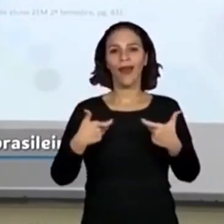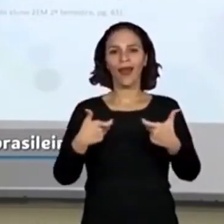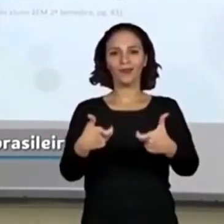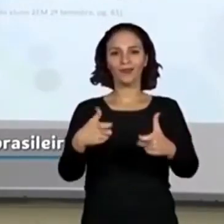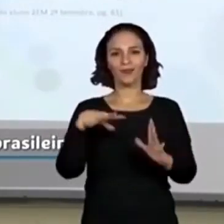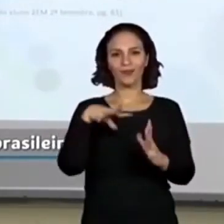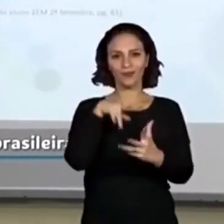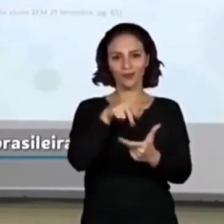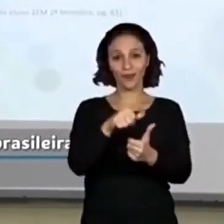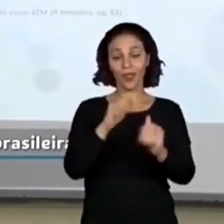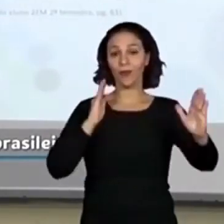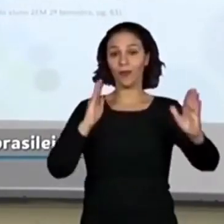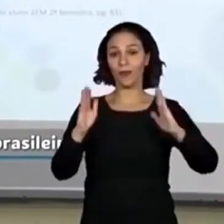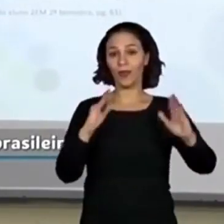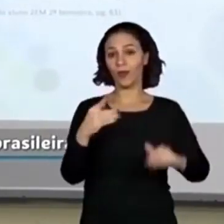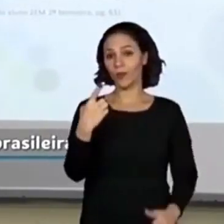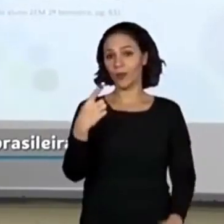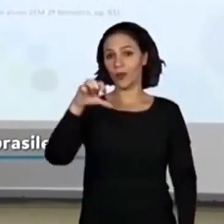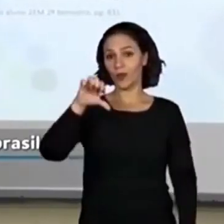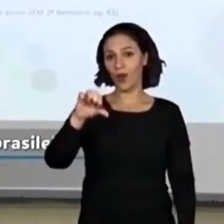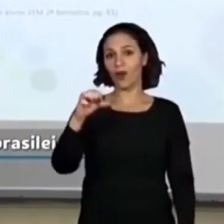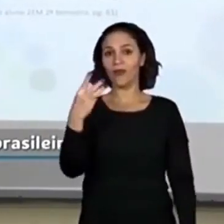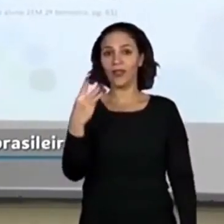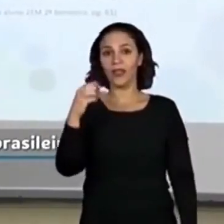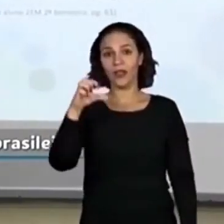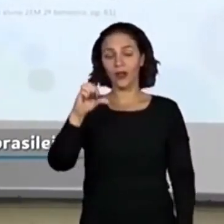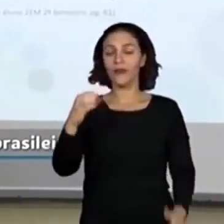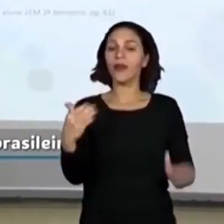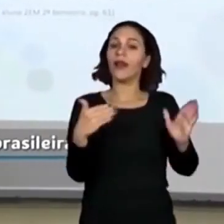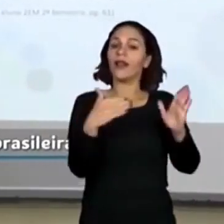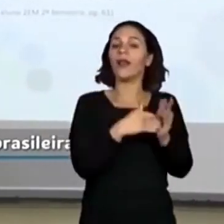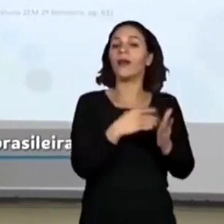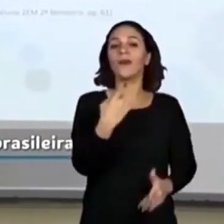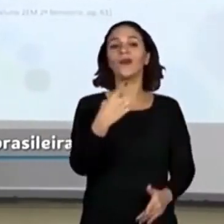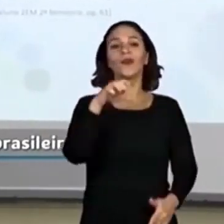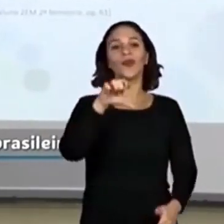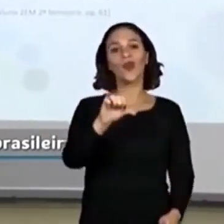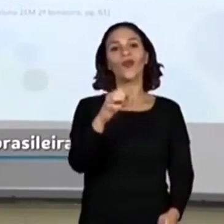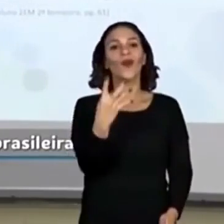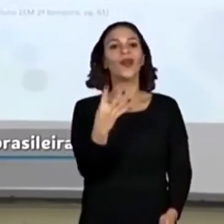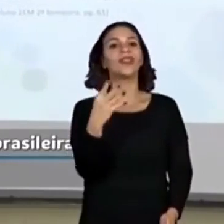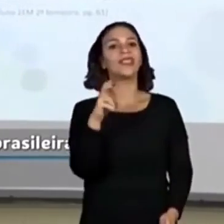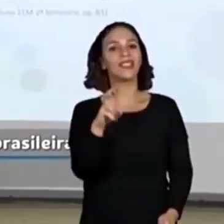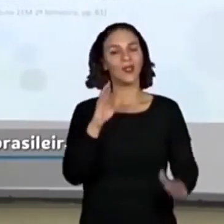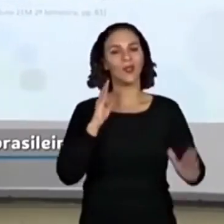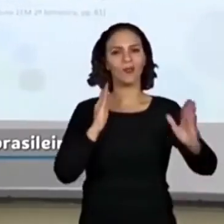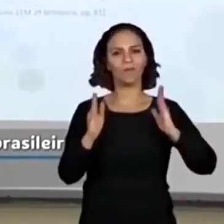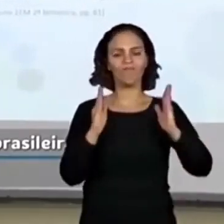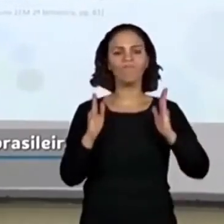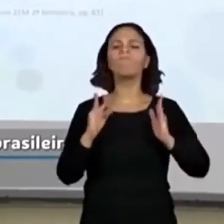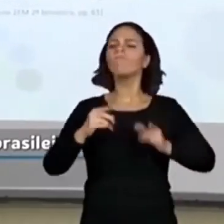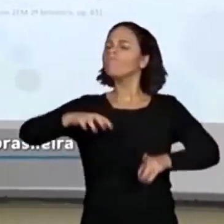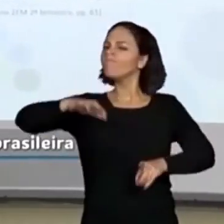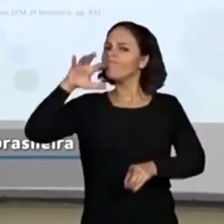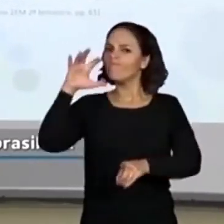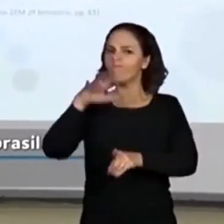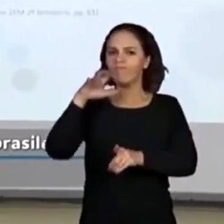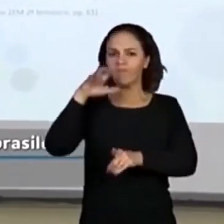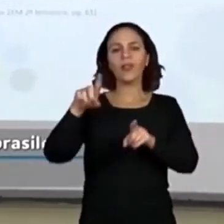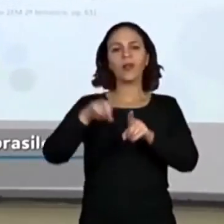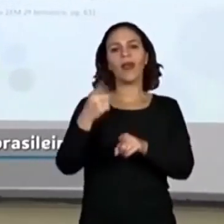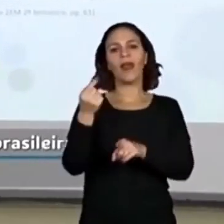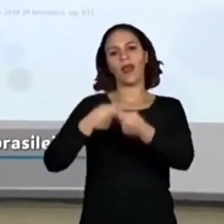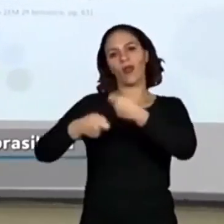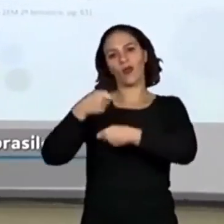de 1939 a 1945, que também afetou e muito a economia